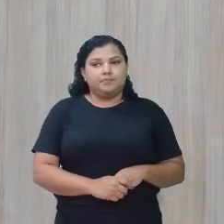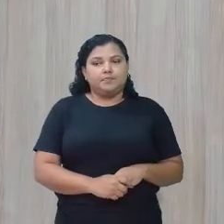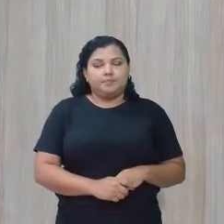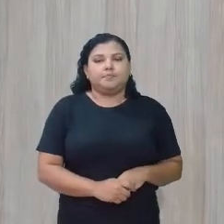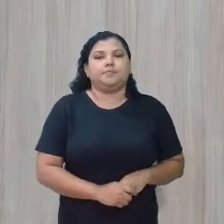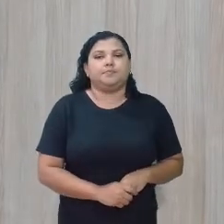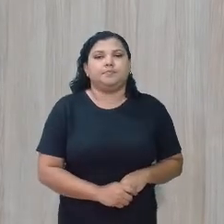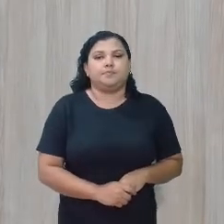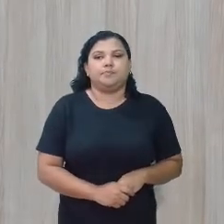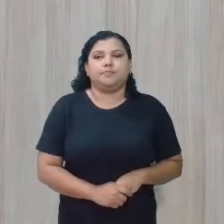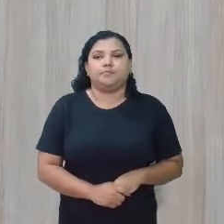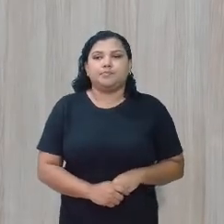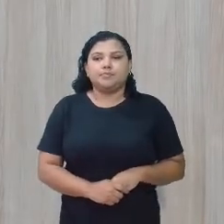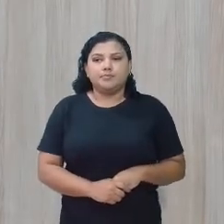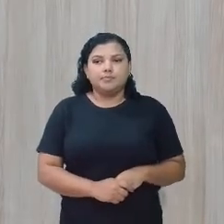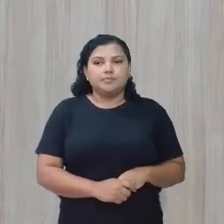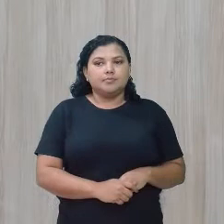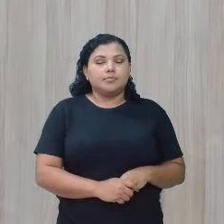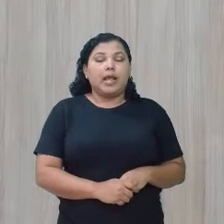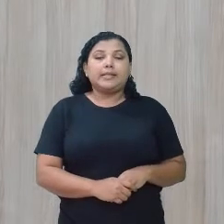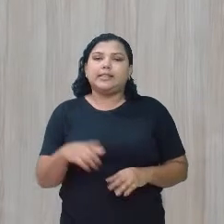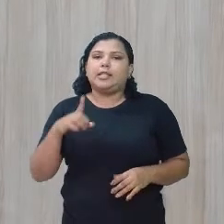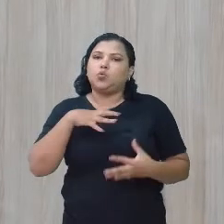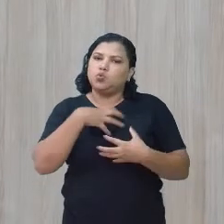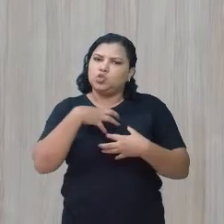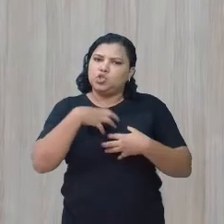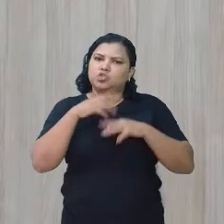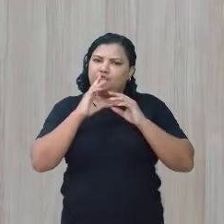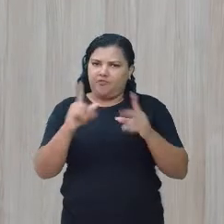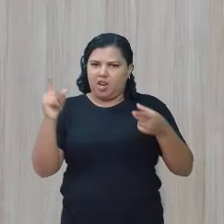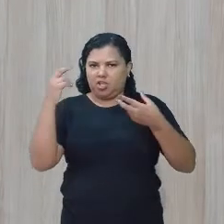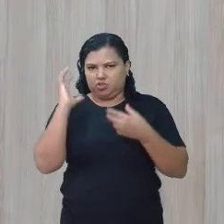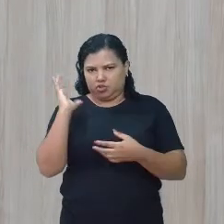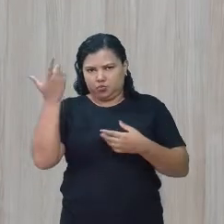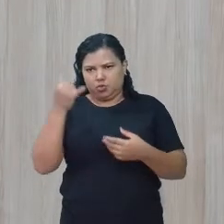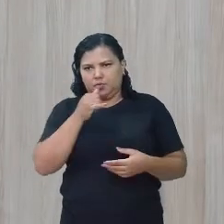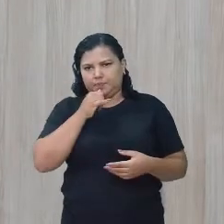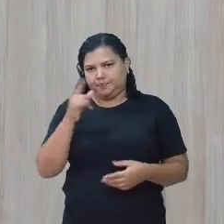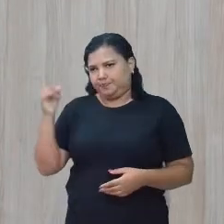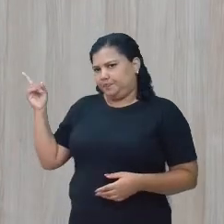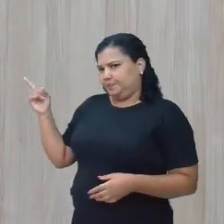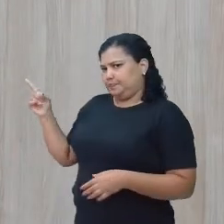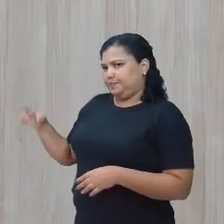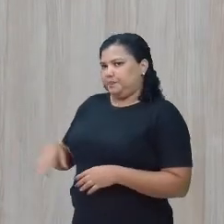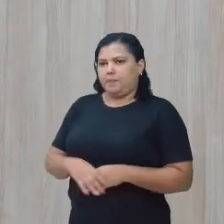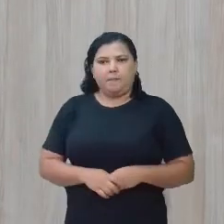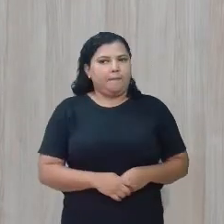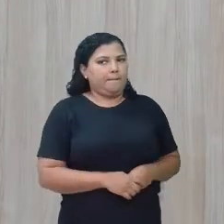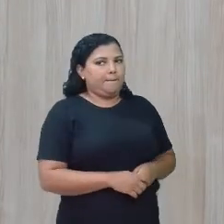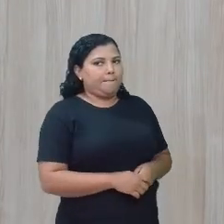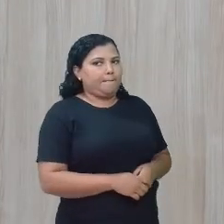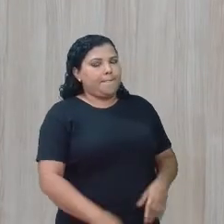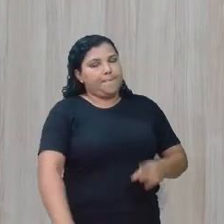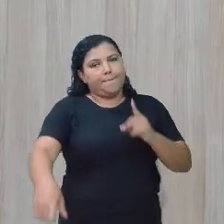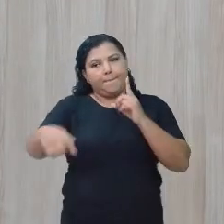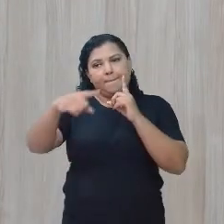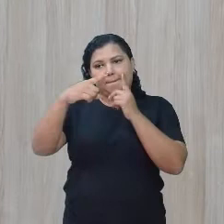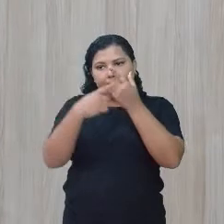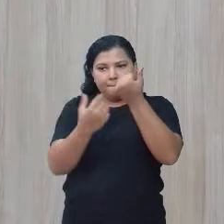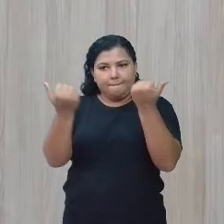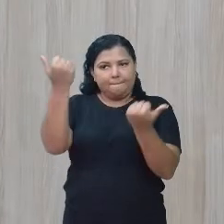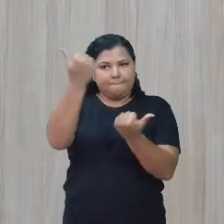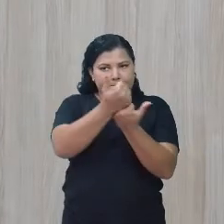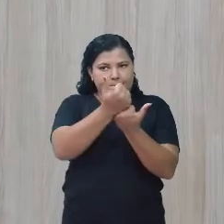viu aí dois métodos da gente resolver um sistema de equação, tá bom? A gente viu aí o método da